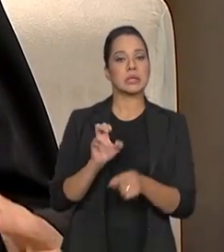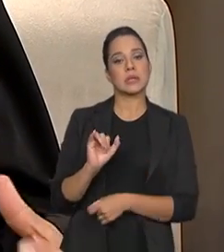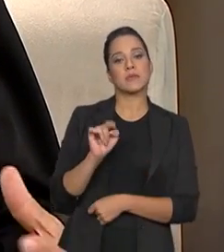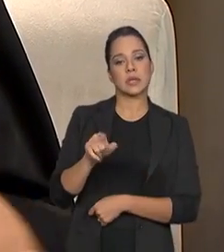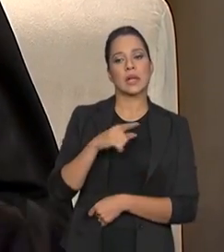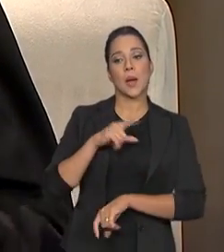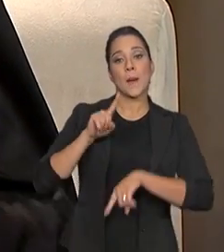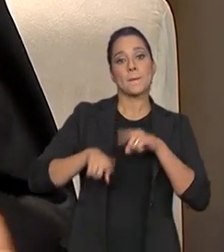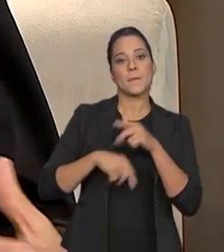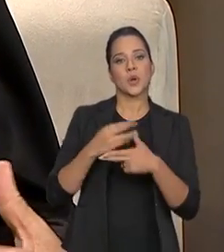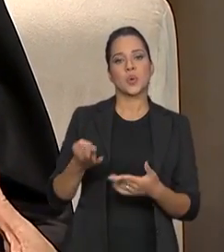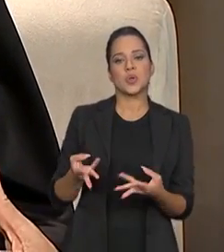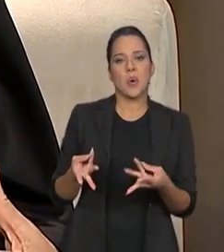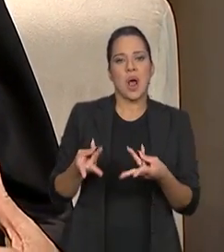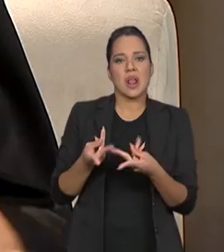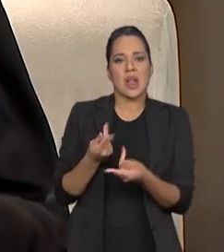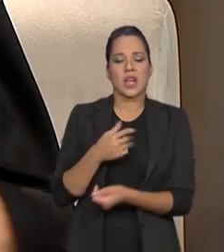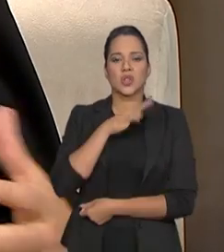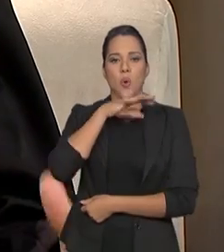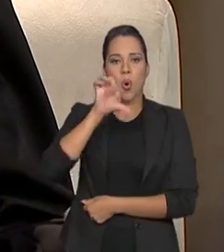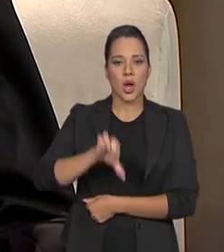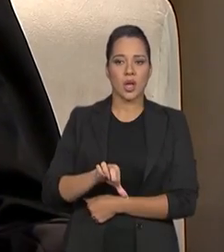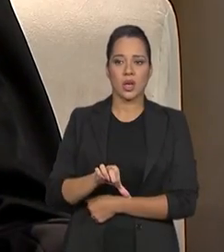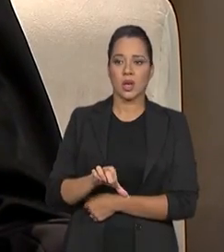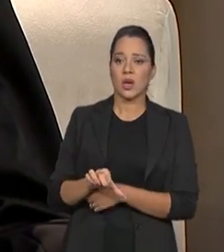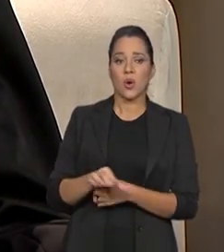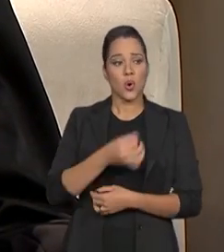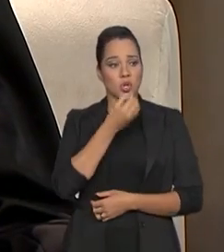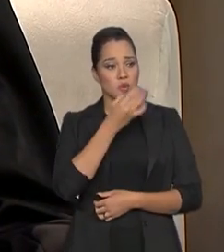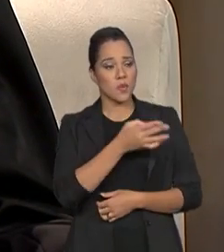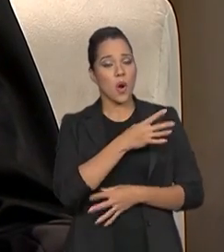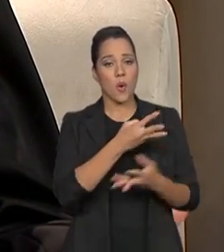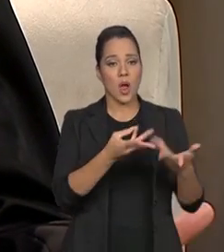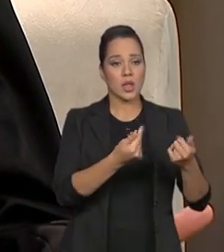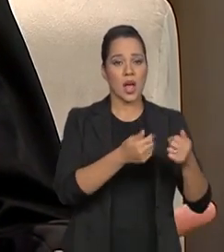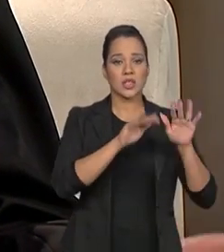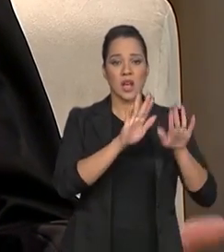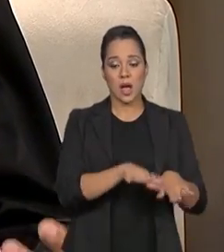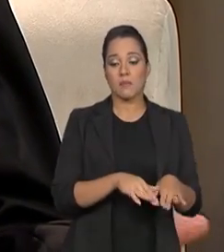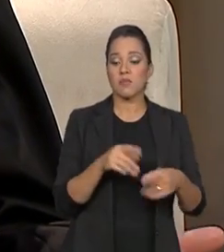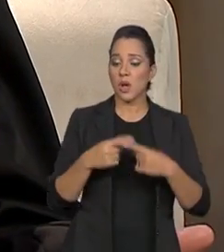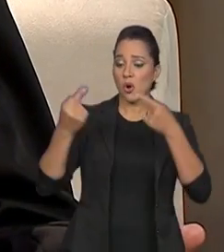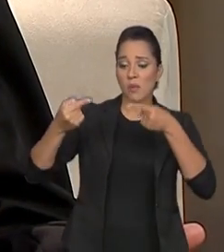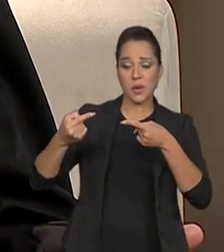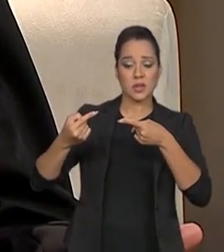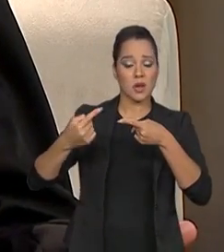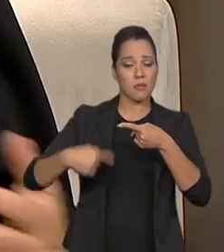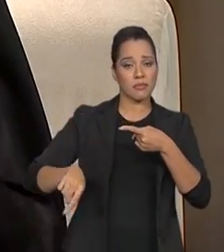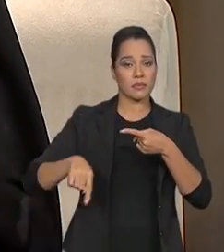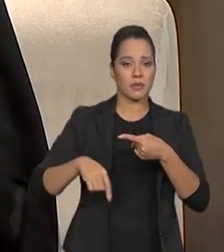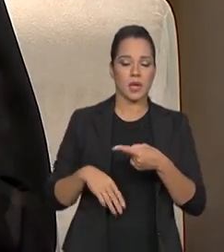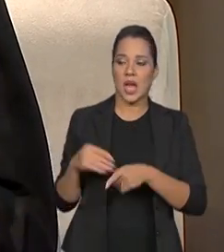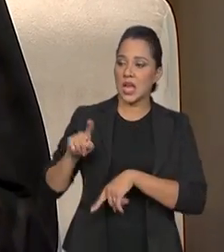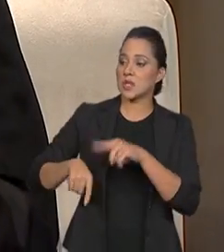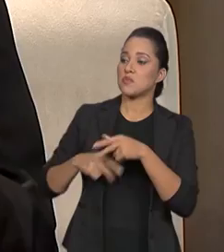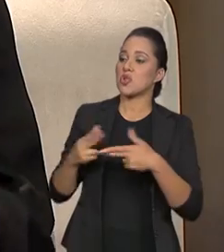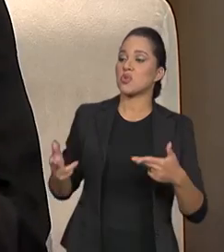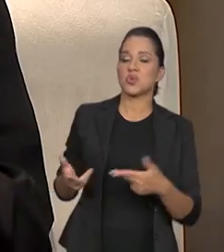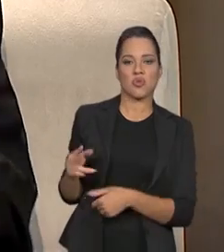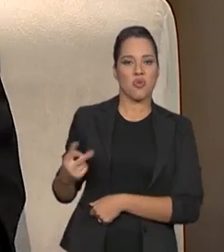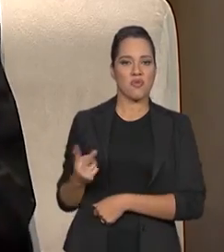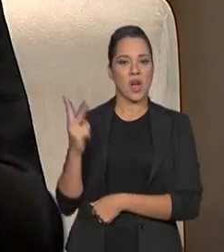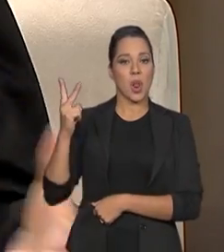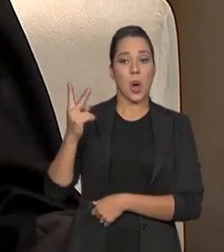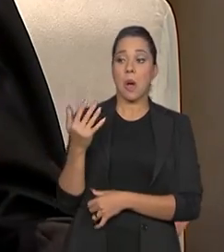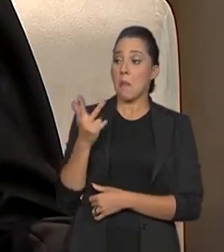se você tiver produtos de má qualidade no mercado ele acaba expulsando de boa qualidade porque é uma competição injusta esse produto chegam com